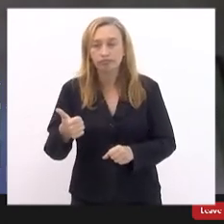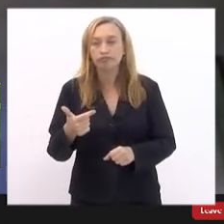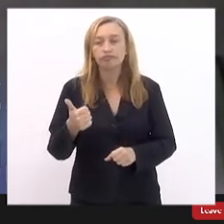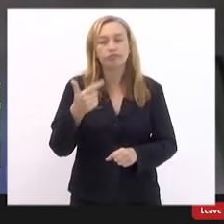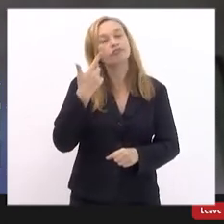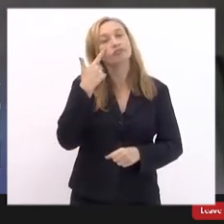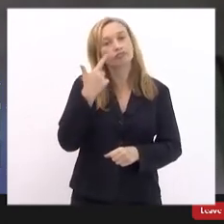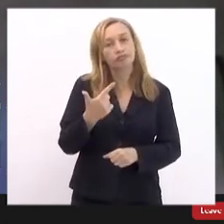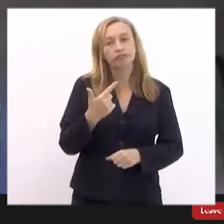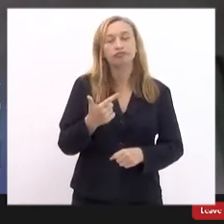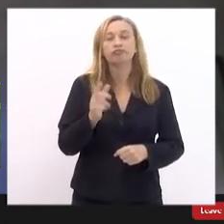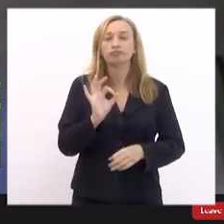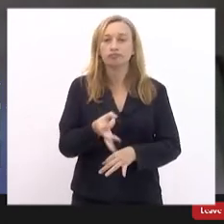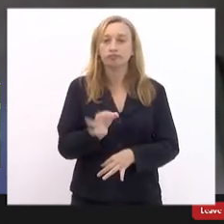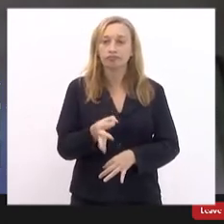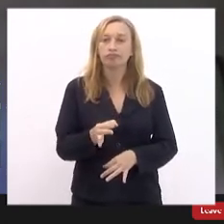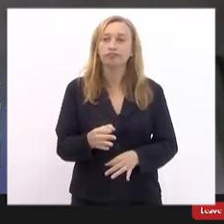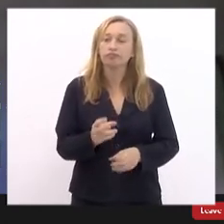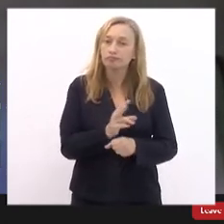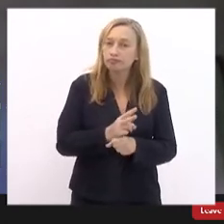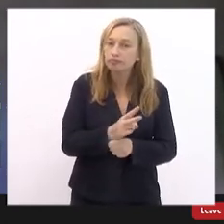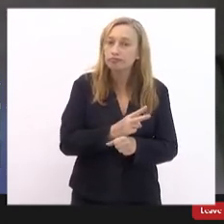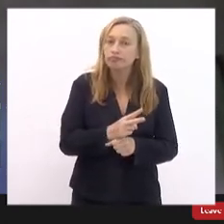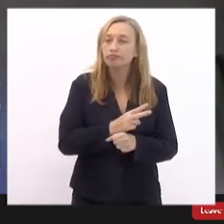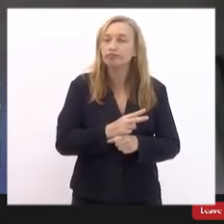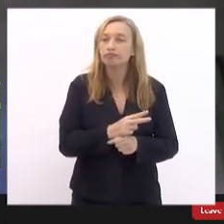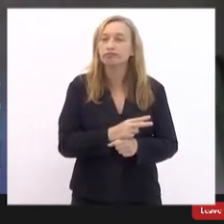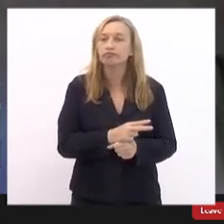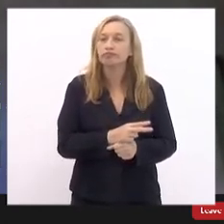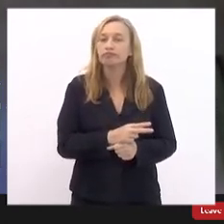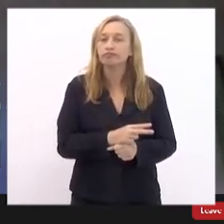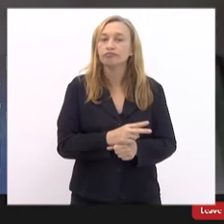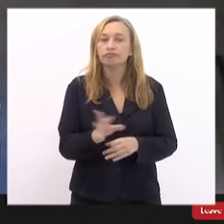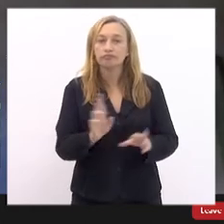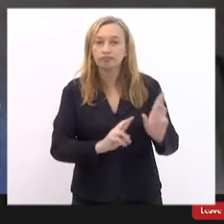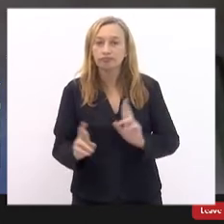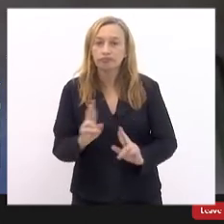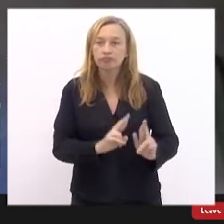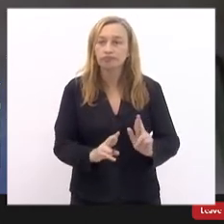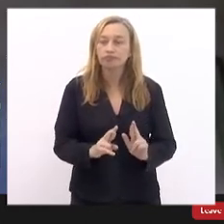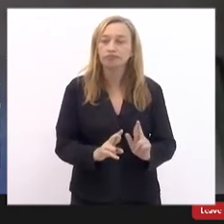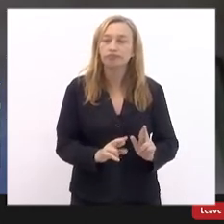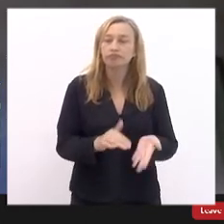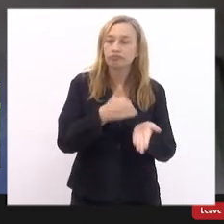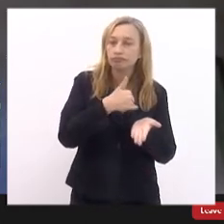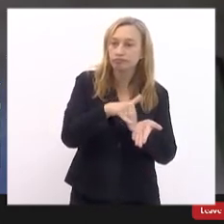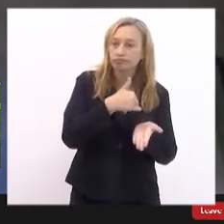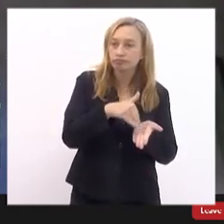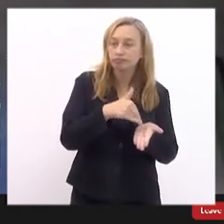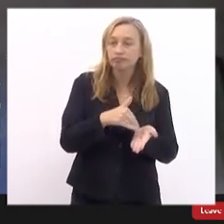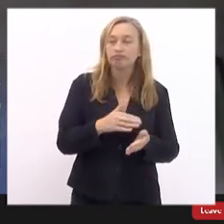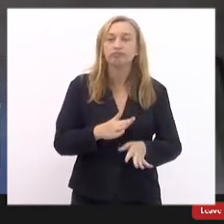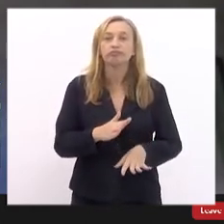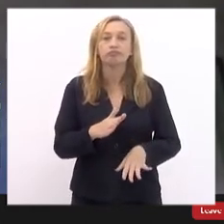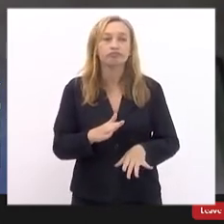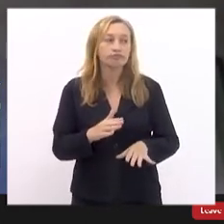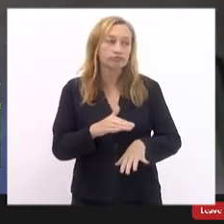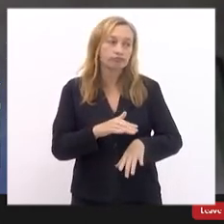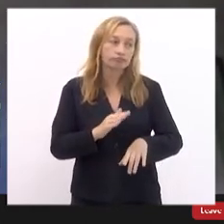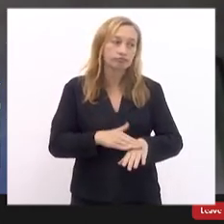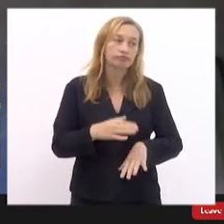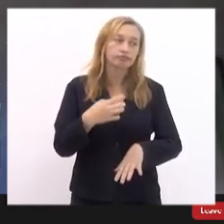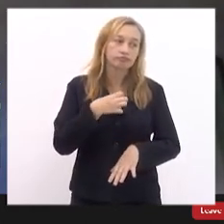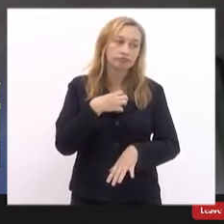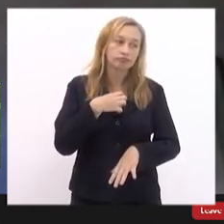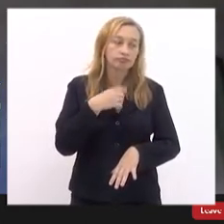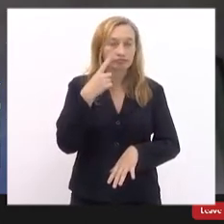e automaticamente então procurar se relacionar com as secretarias, mas nesse sentido para fazer